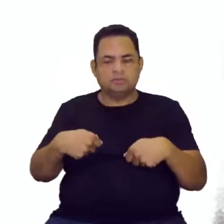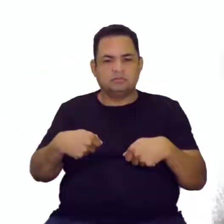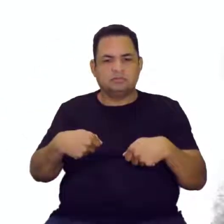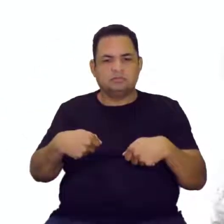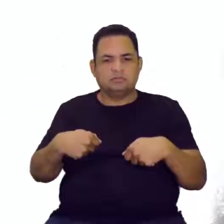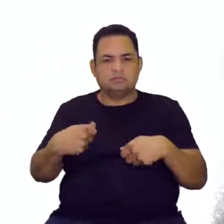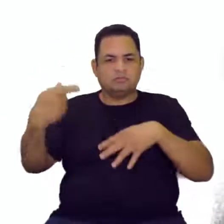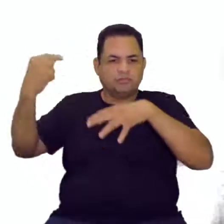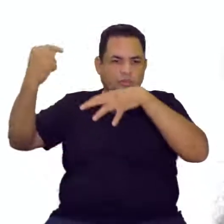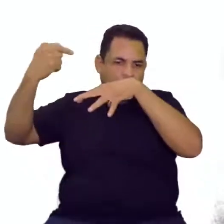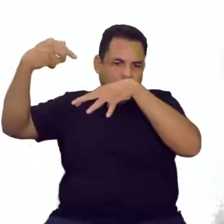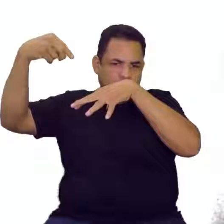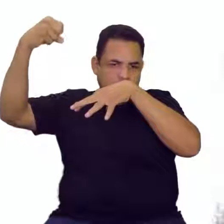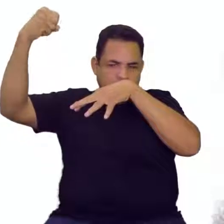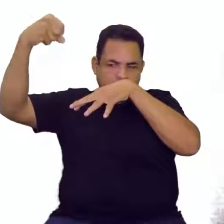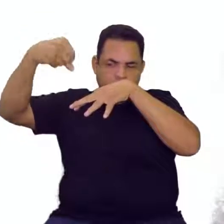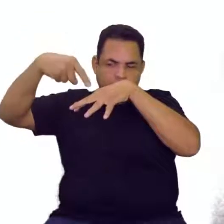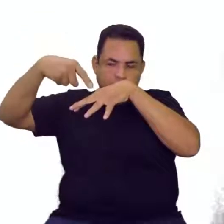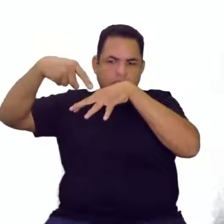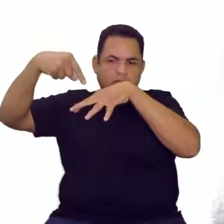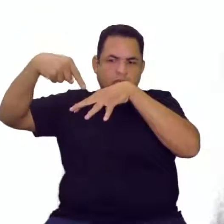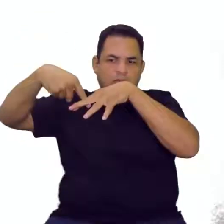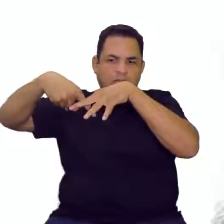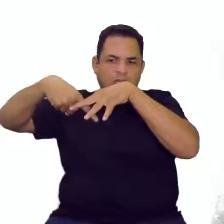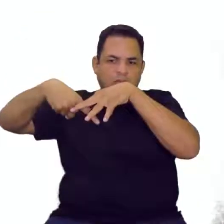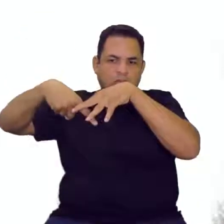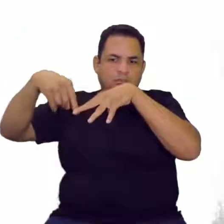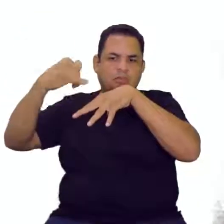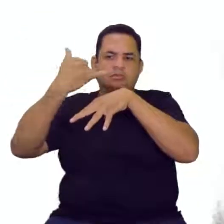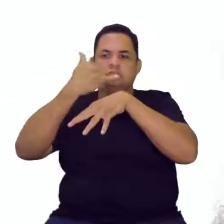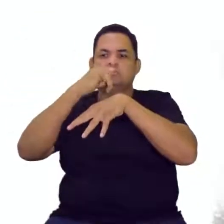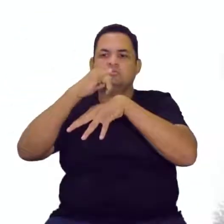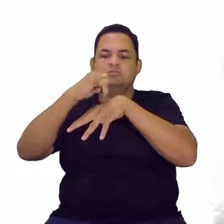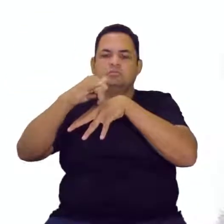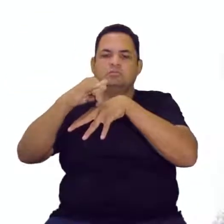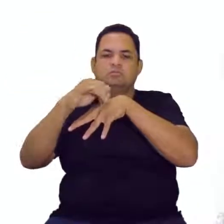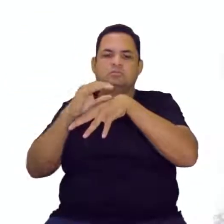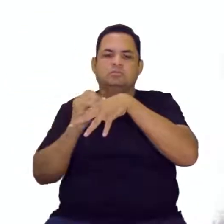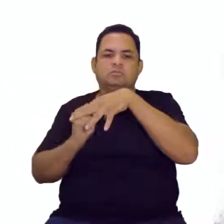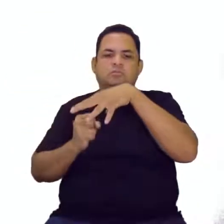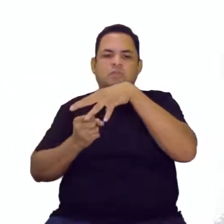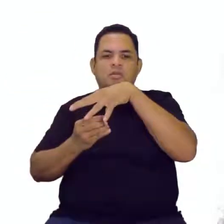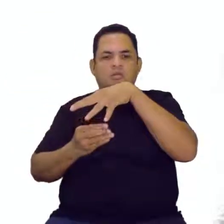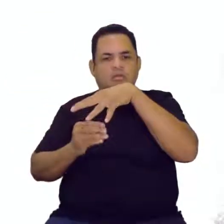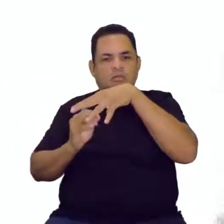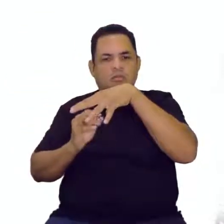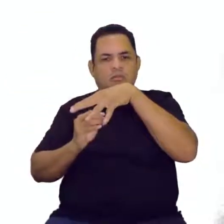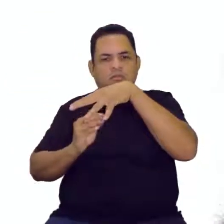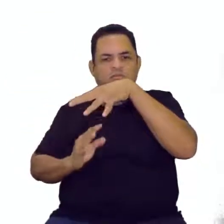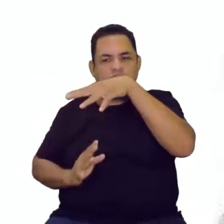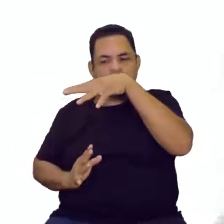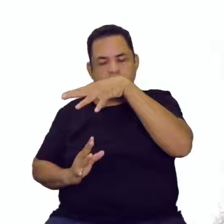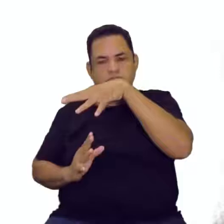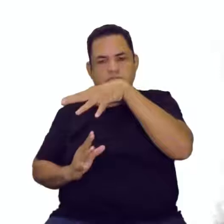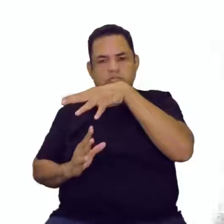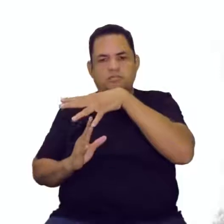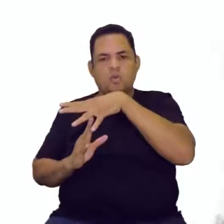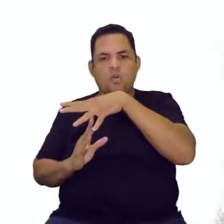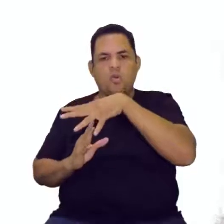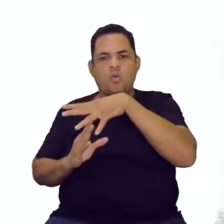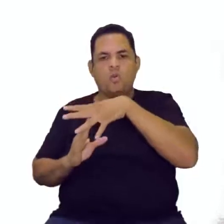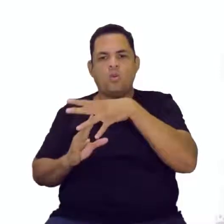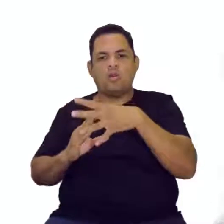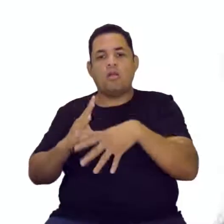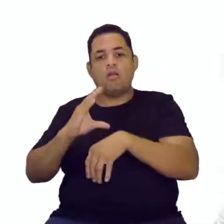a entrada desse feixe de energia. Os gases de efeito estufa, principalmente